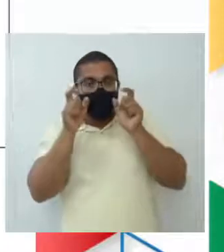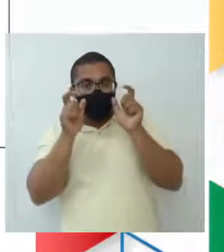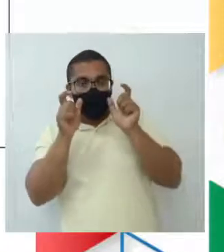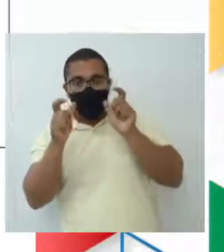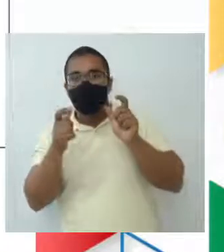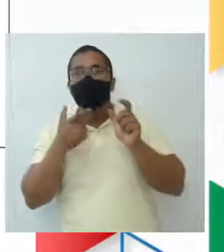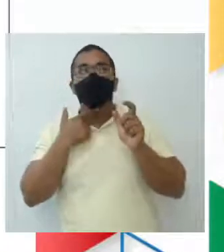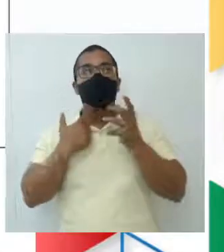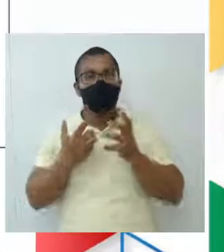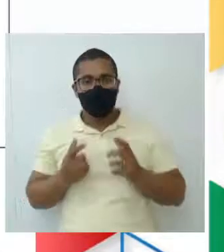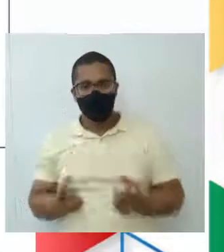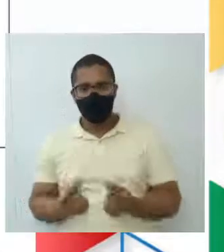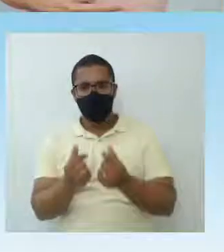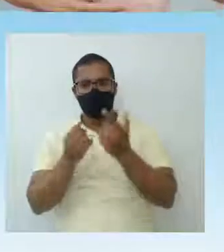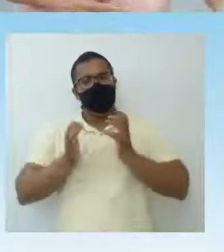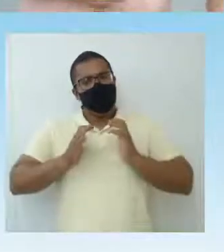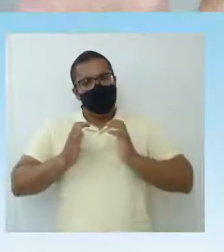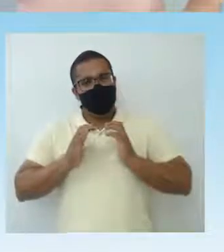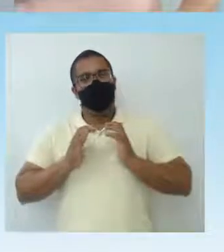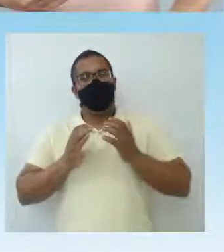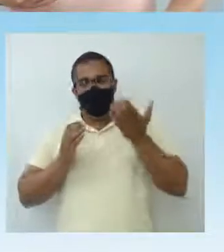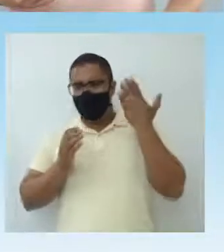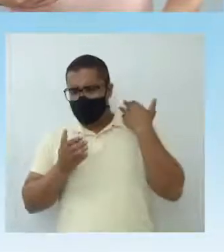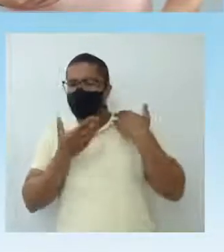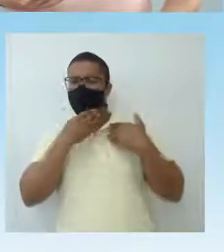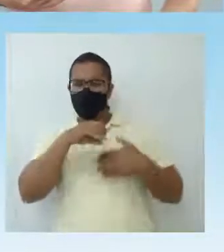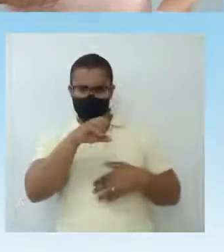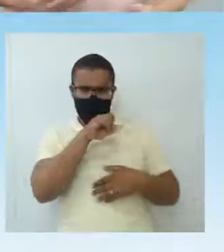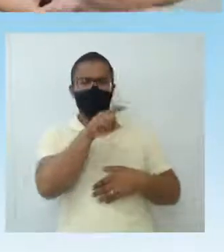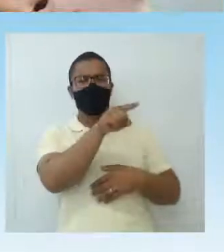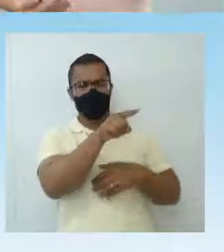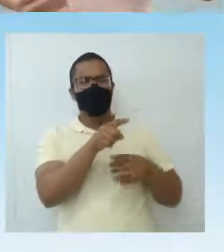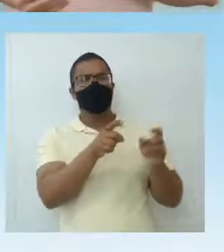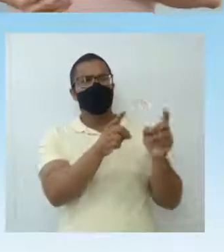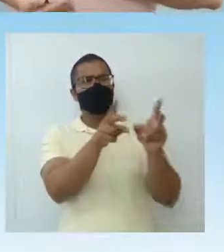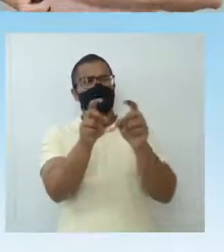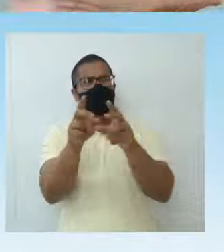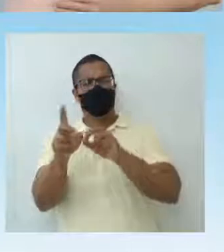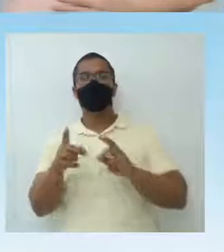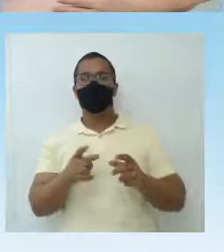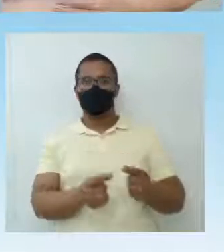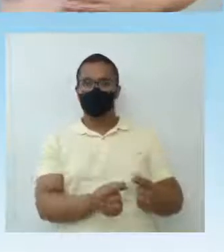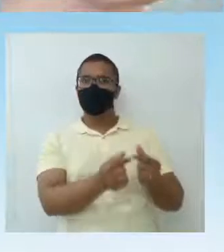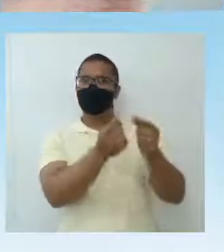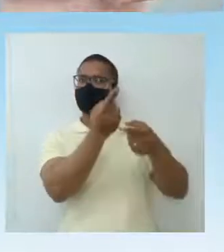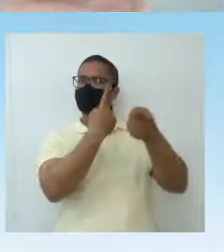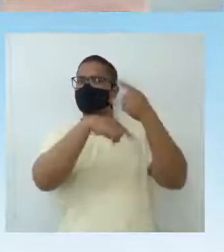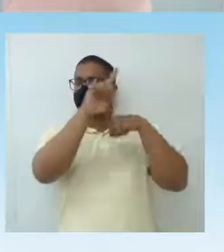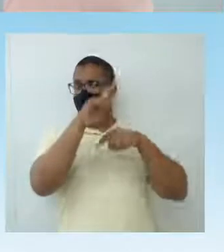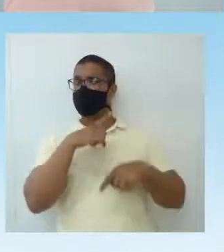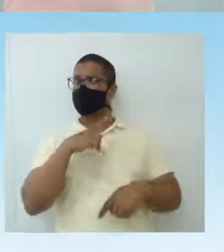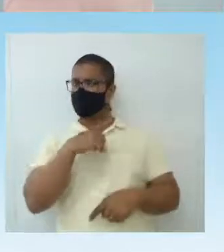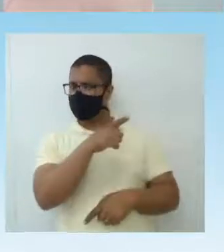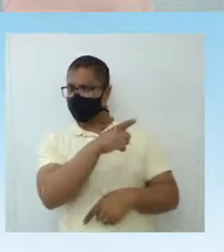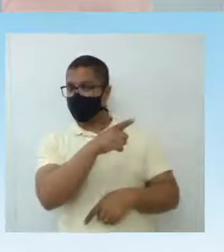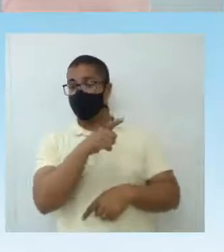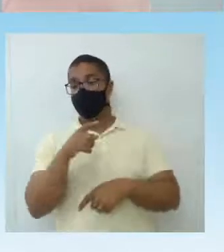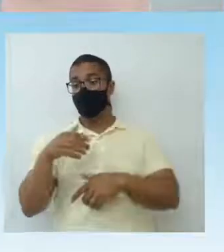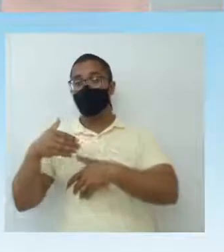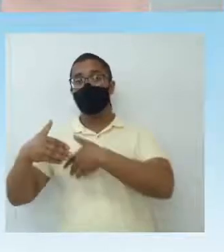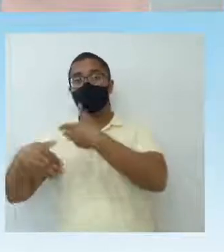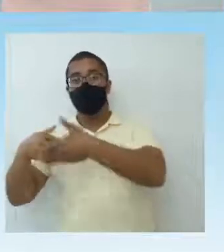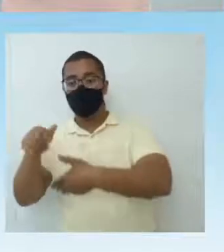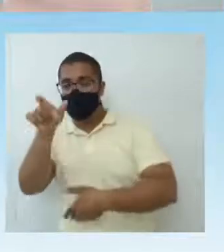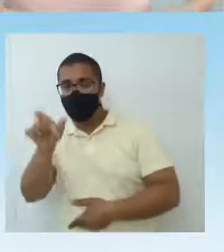vida de quê? Rico. O pai dele era o quê? Um rico comerciante. E vamos ver mais adiante que ele abre mão de toda